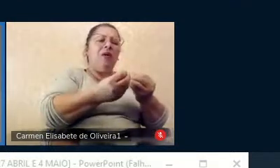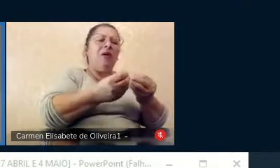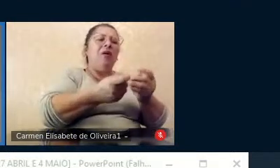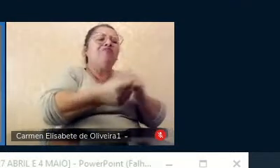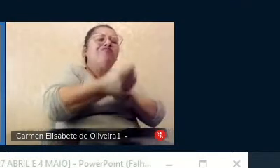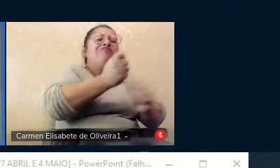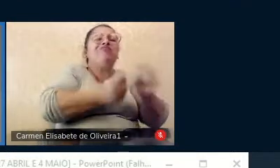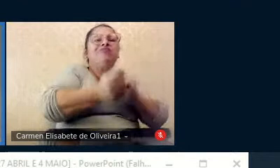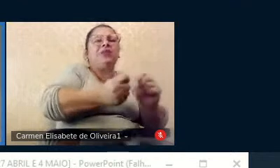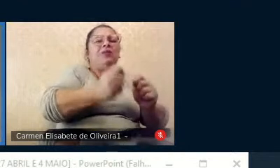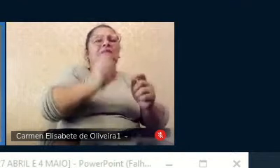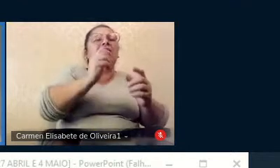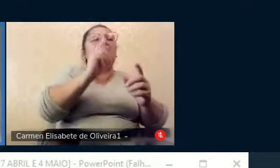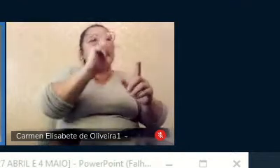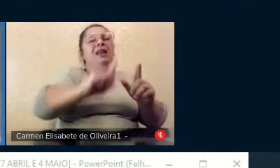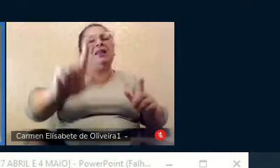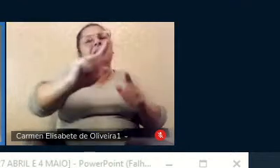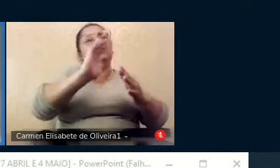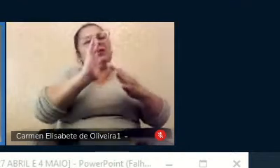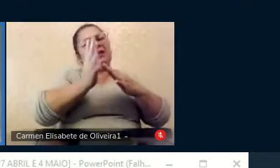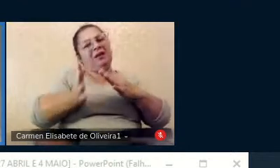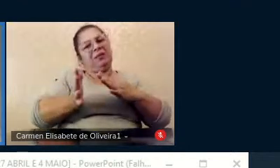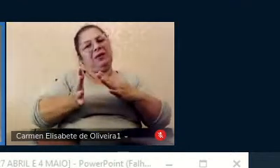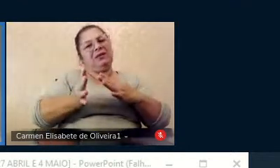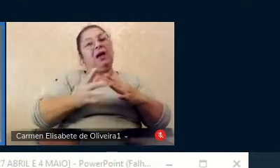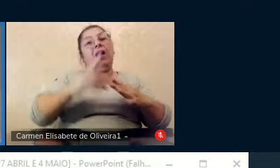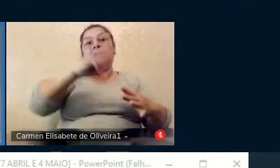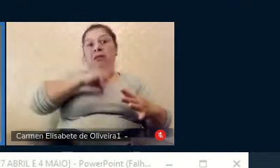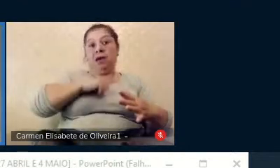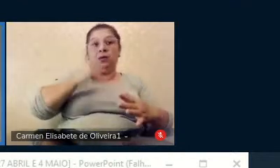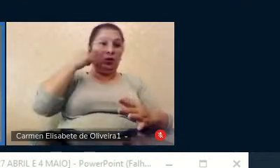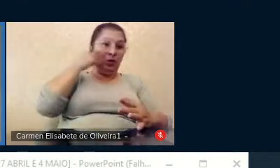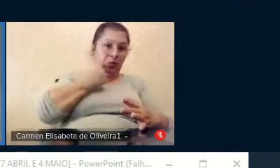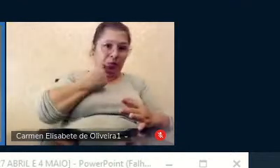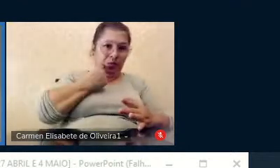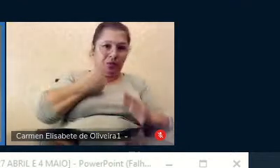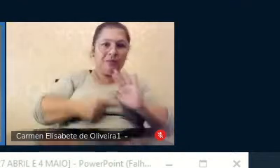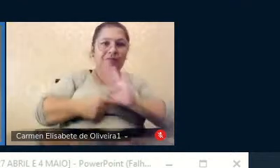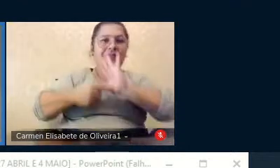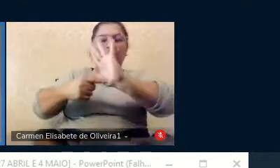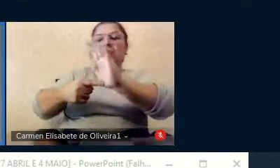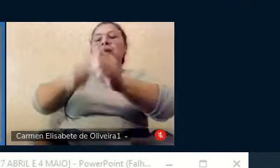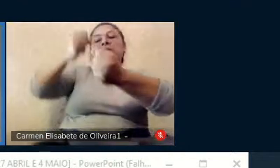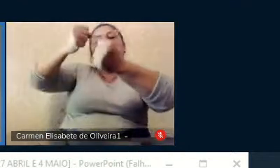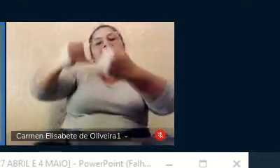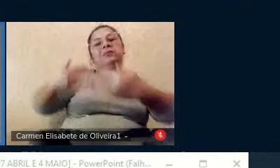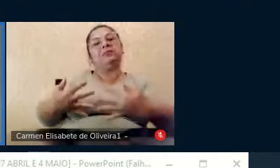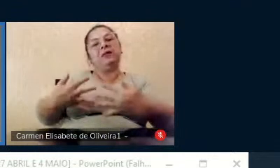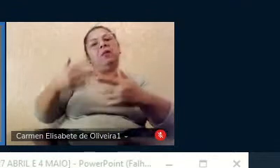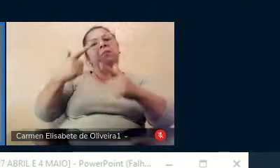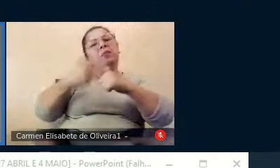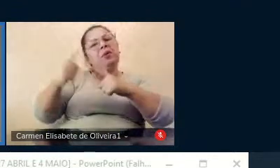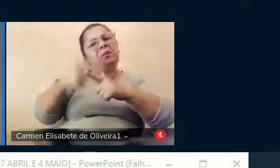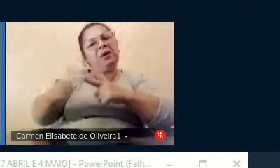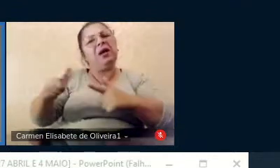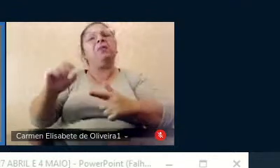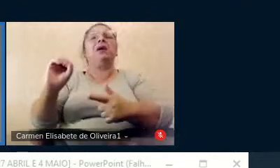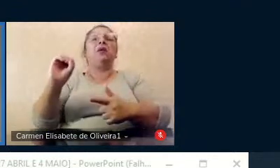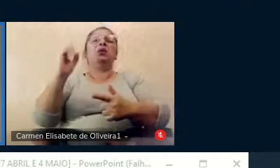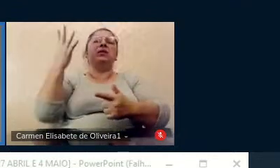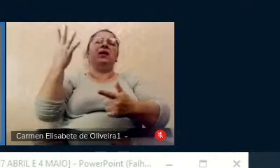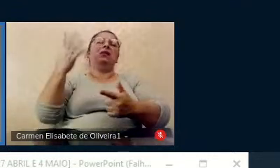literatura em Libras. Quantas vezes nós temos depoimentos de surdos, né, falando sobre algum problema que está